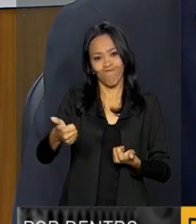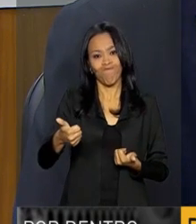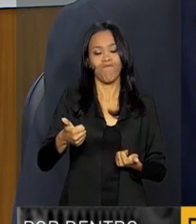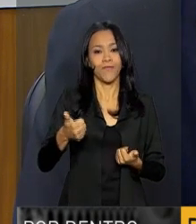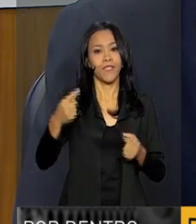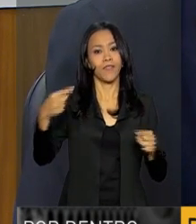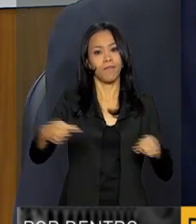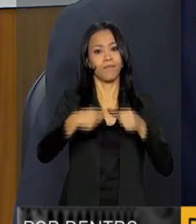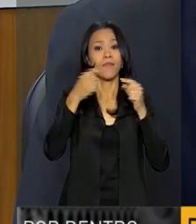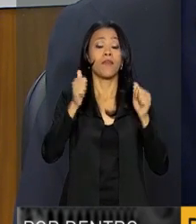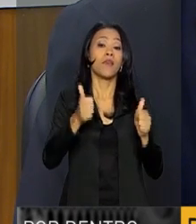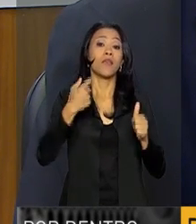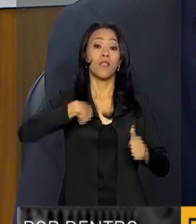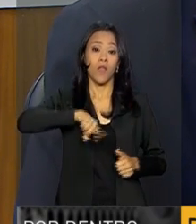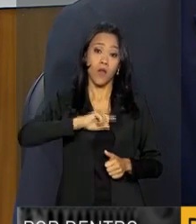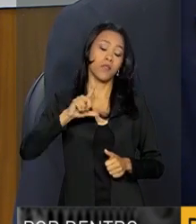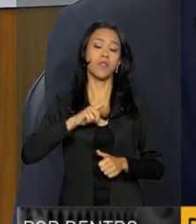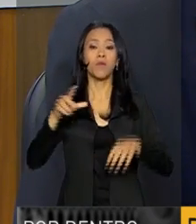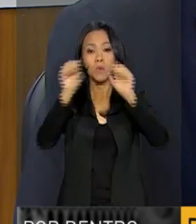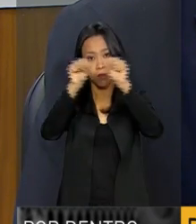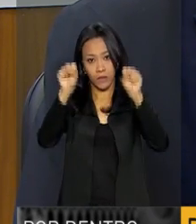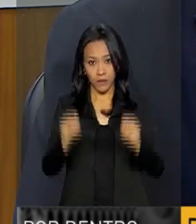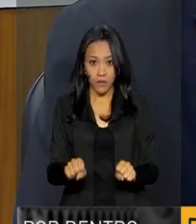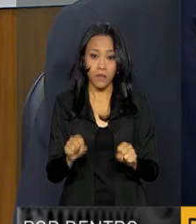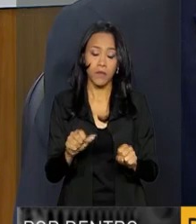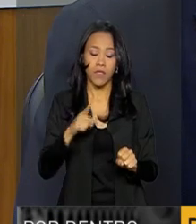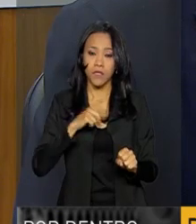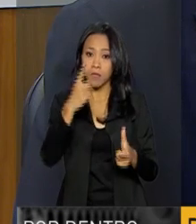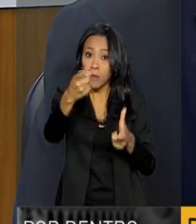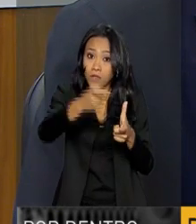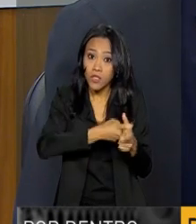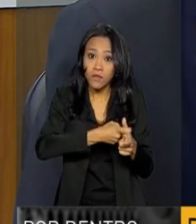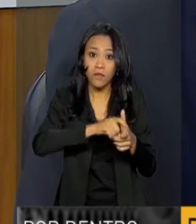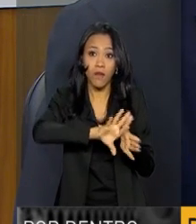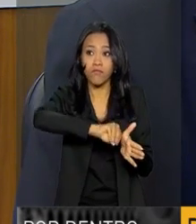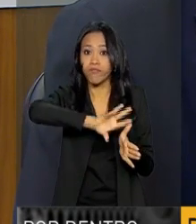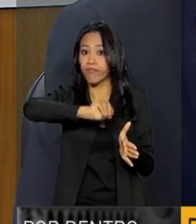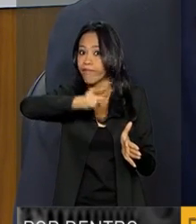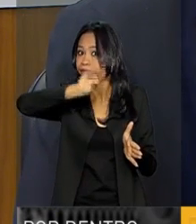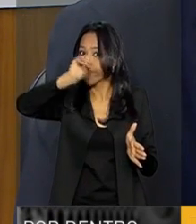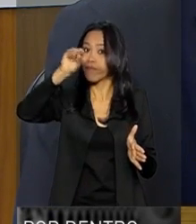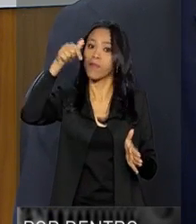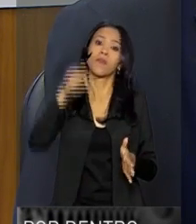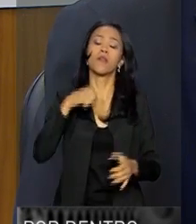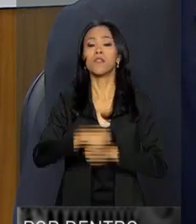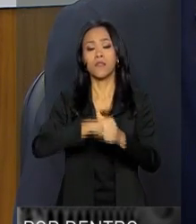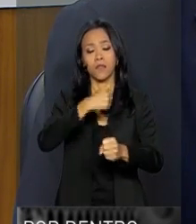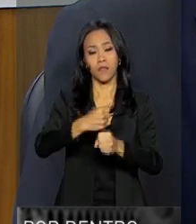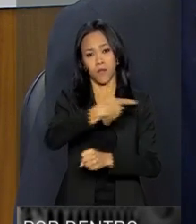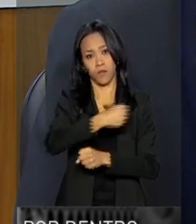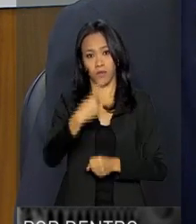de que nós temos um sistema que acumula um enorme déficit este ano de 2 dezessete